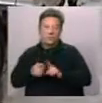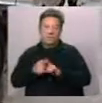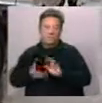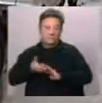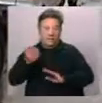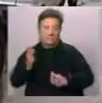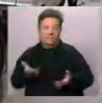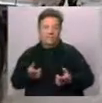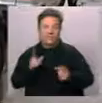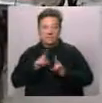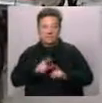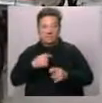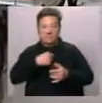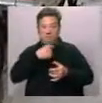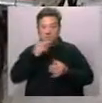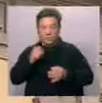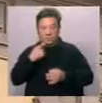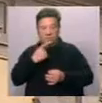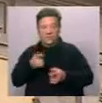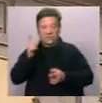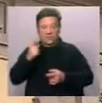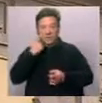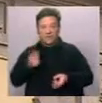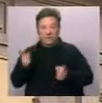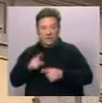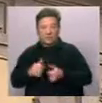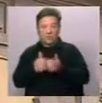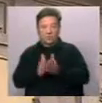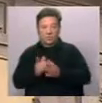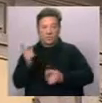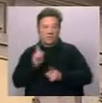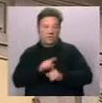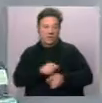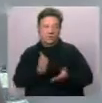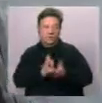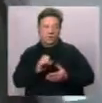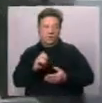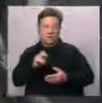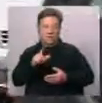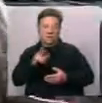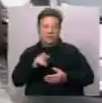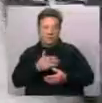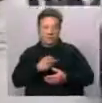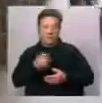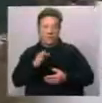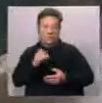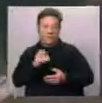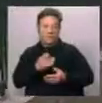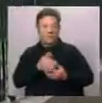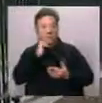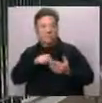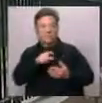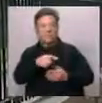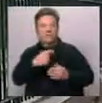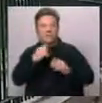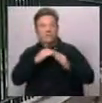com o compromisso sublinhou do regresso de todos lá o sandro helano escola classificada como imóvel impresso